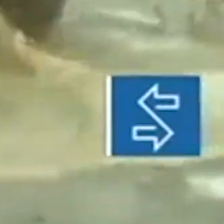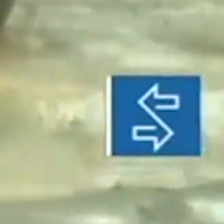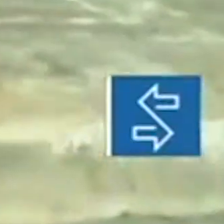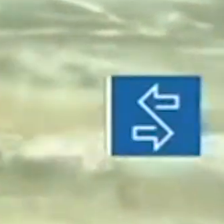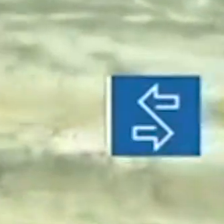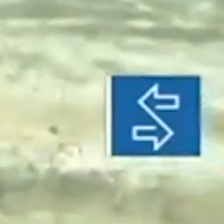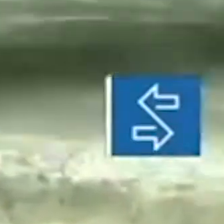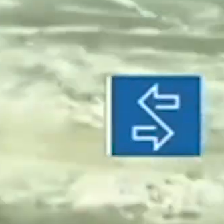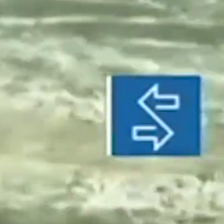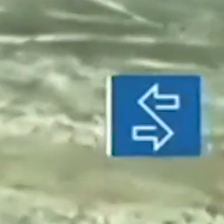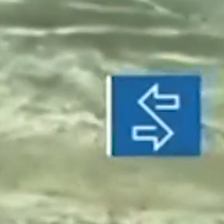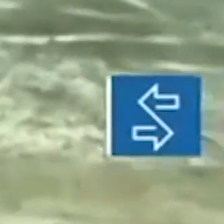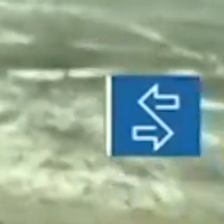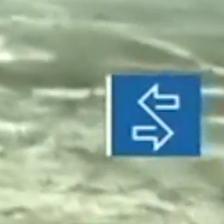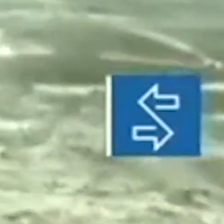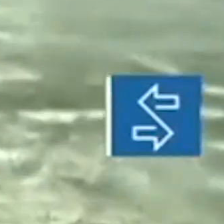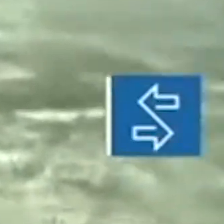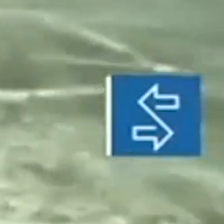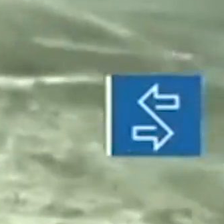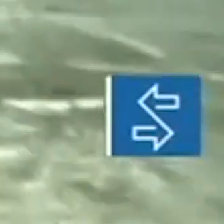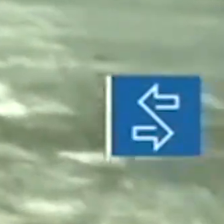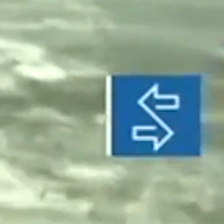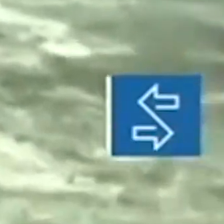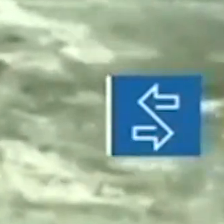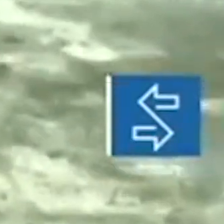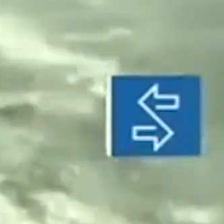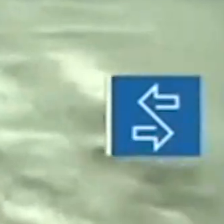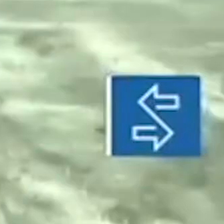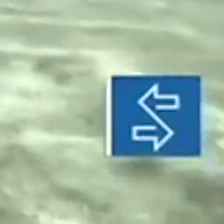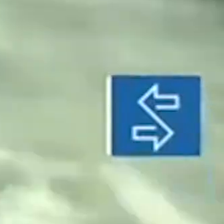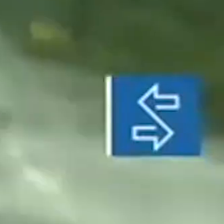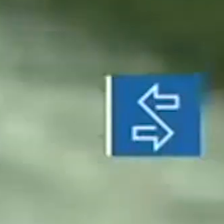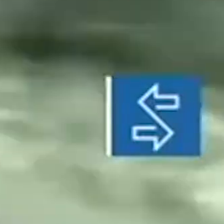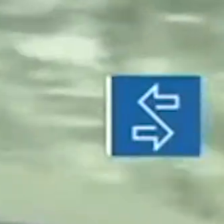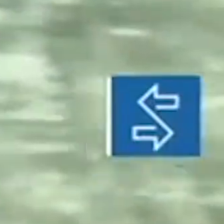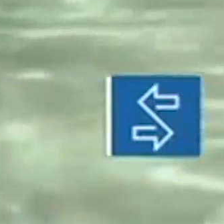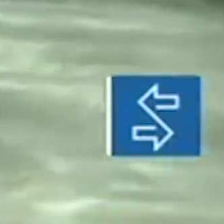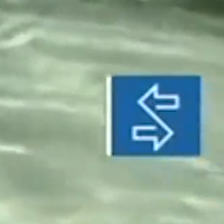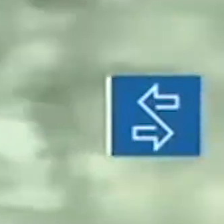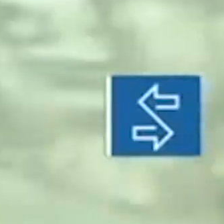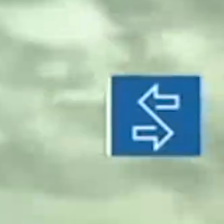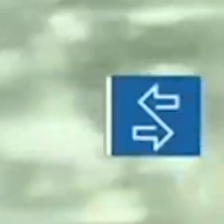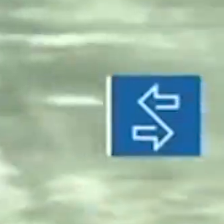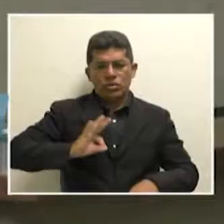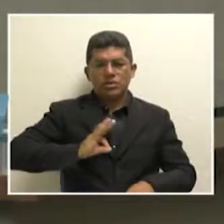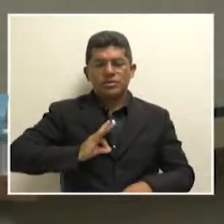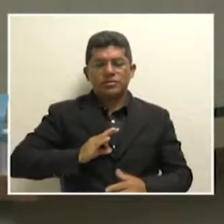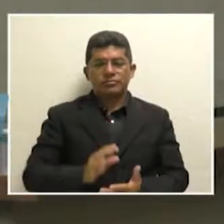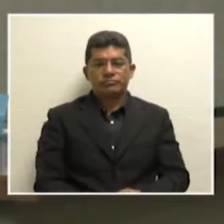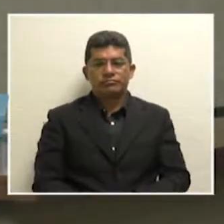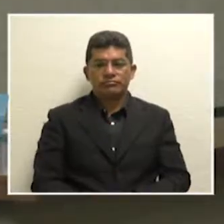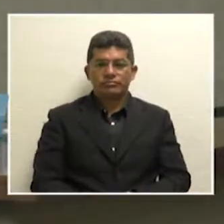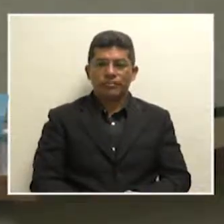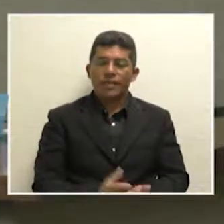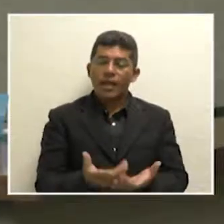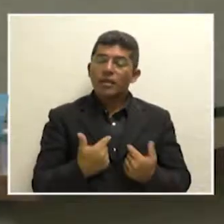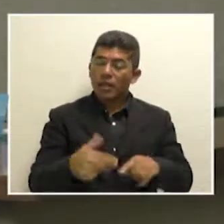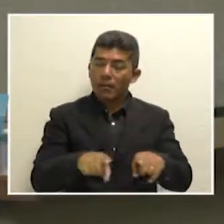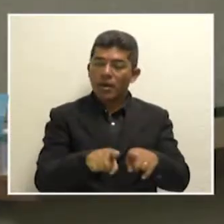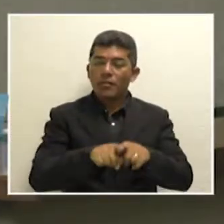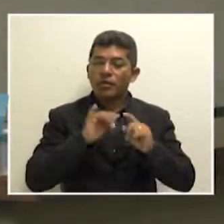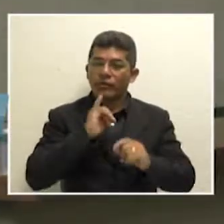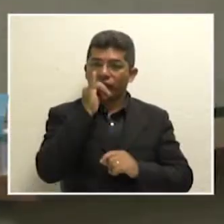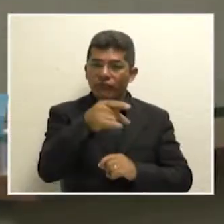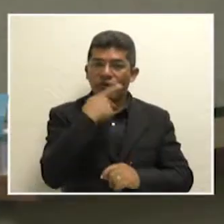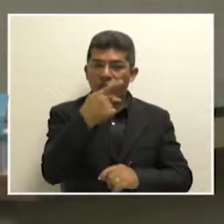rodovia que liga Manaus a Porto Velho e tem 877 quilômetros de extensão. Também não poderia de falar